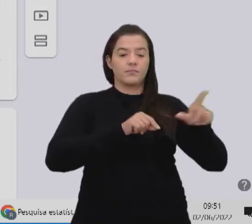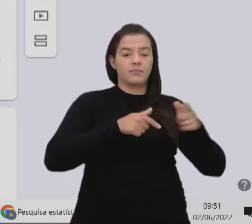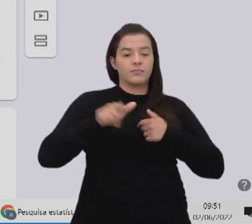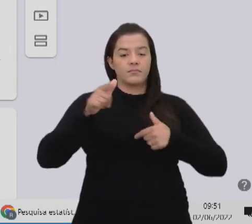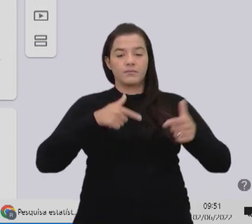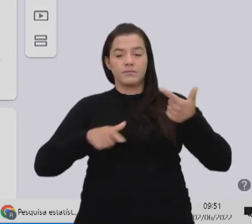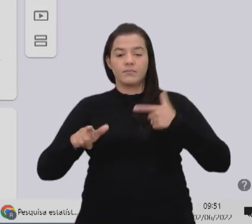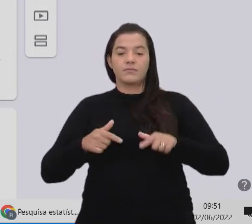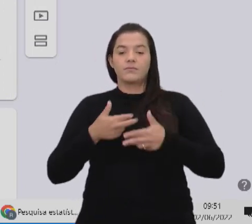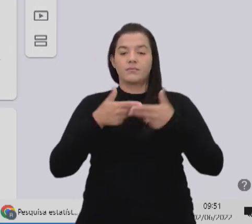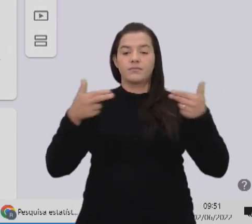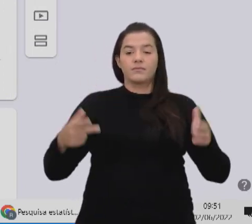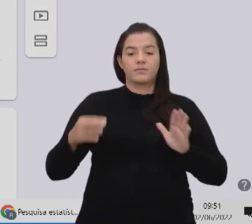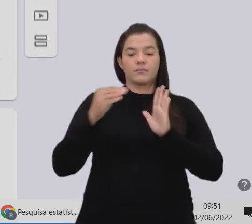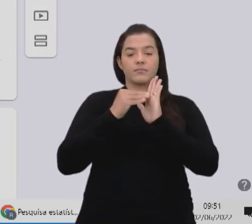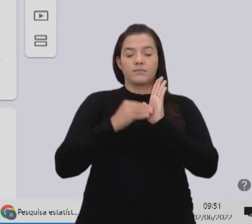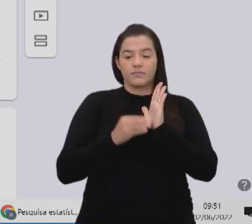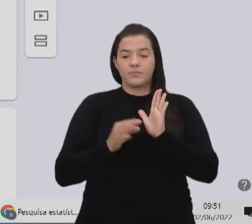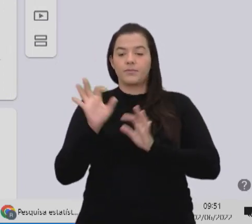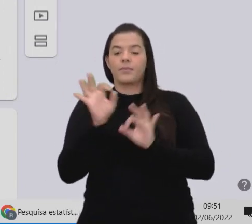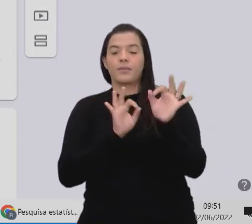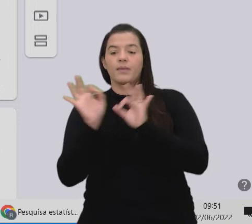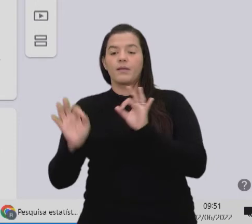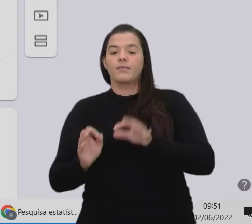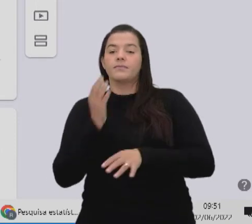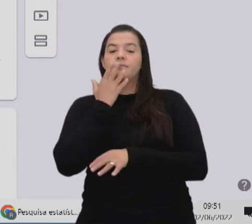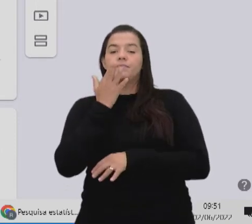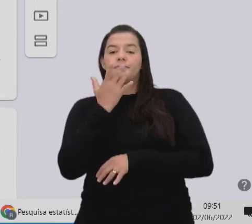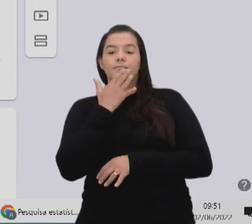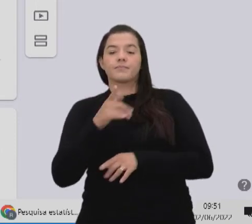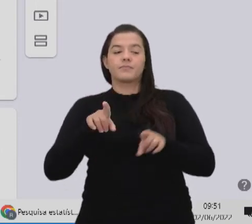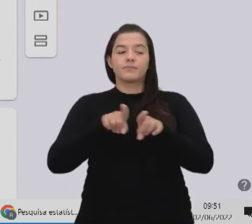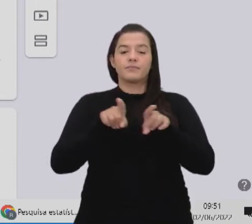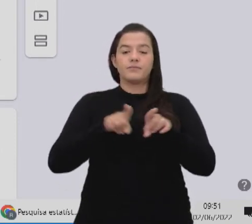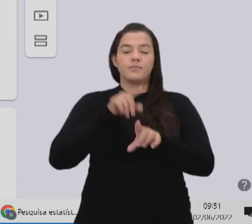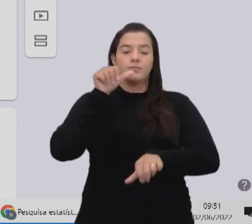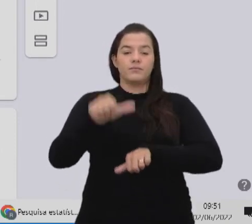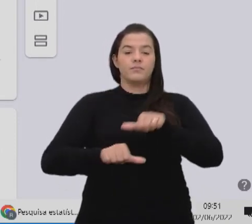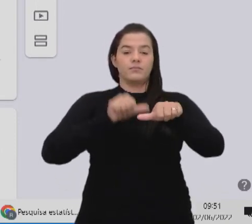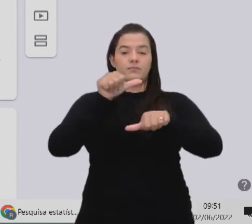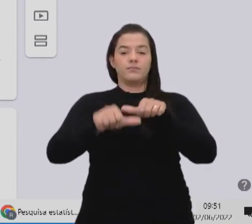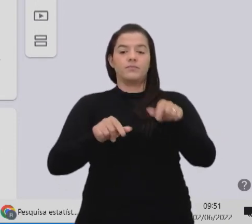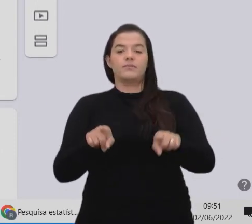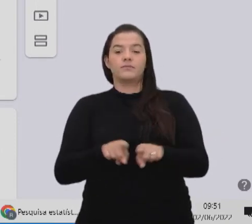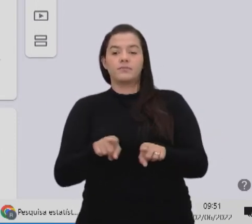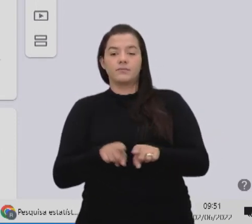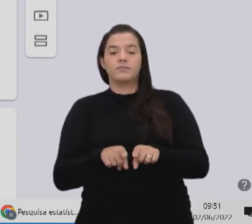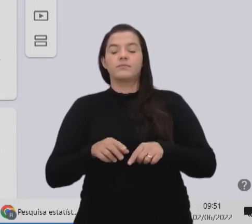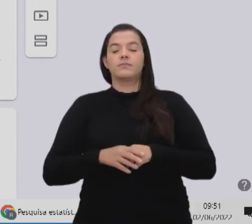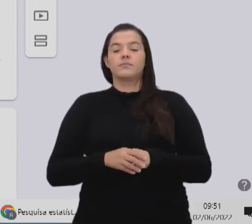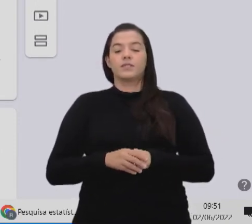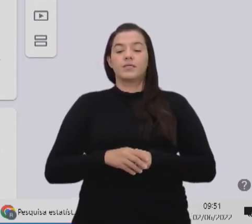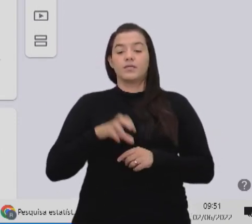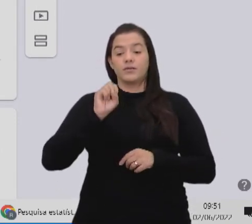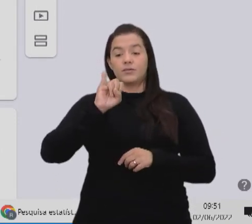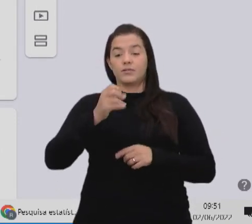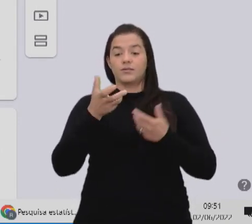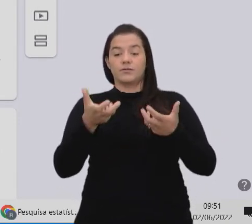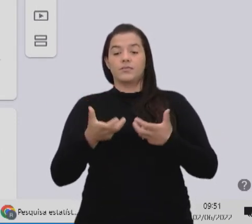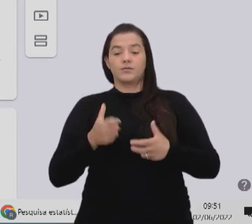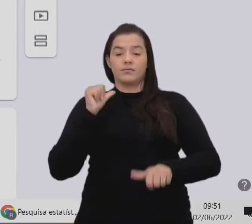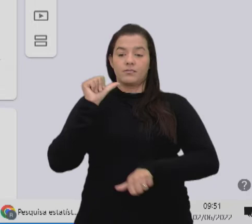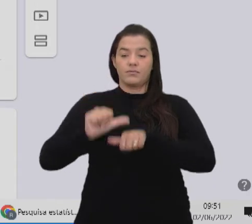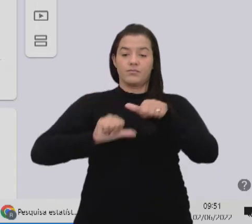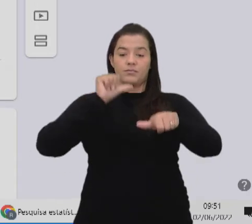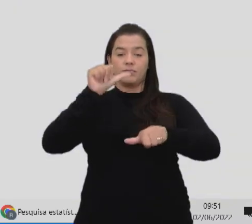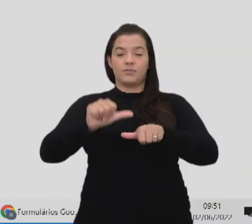posso ir preenchendo e posso ir editando. Posso mudar a cor, então aqui em cima do lado direito tem uma palhetinha, eu posso personalizar. Então se eu quiser vir aqui, eu posso mudar a cor. Deixa eu vir na